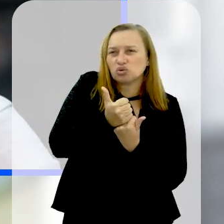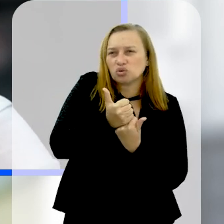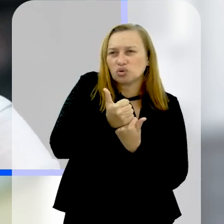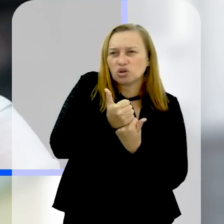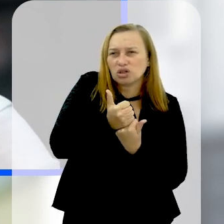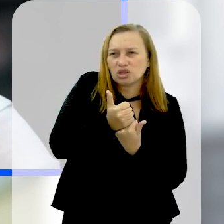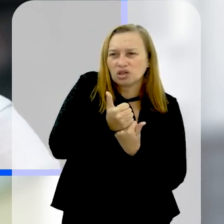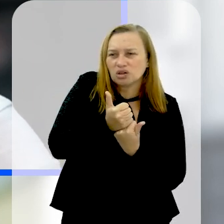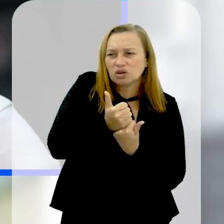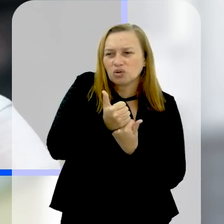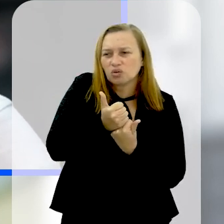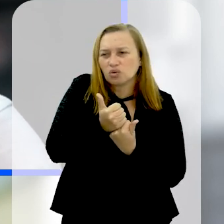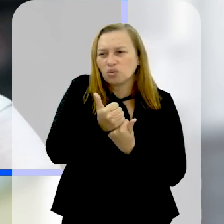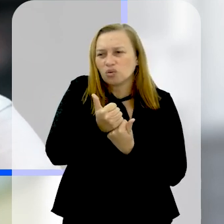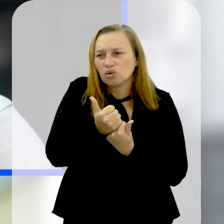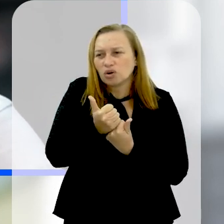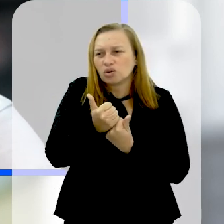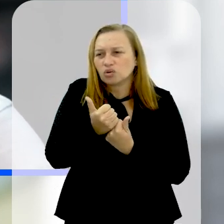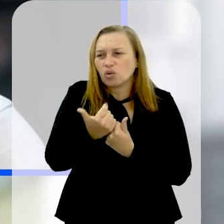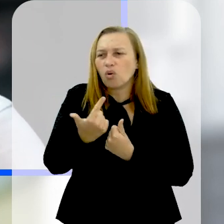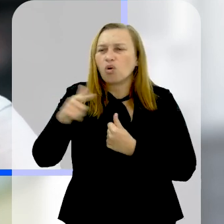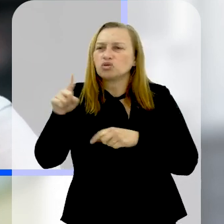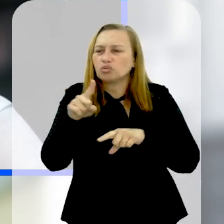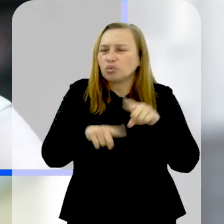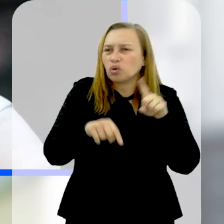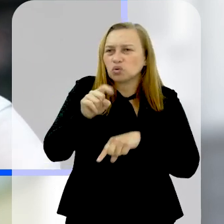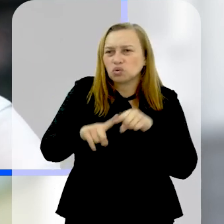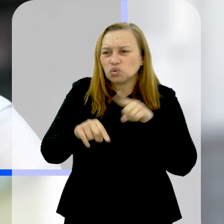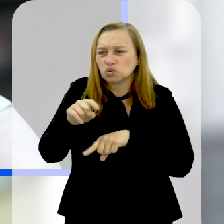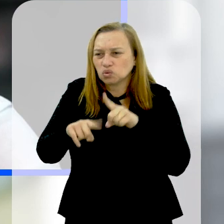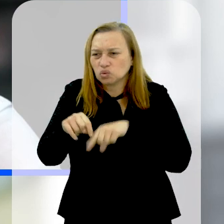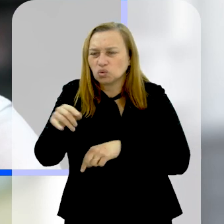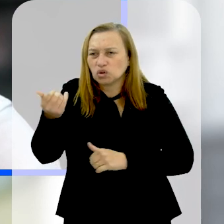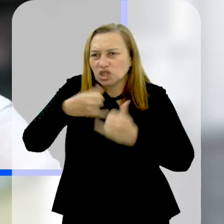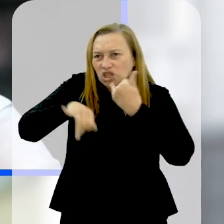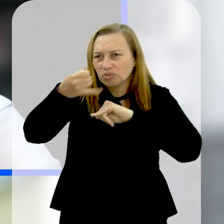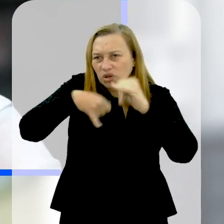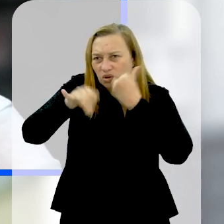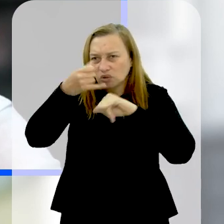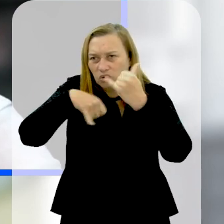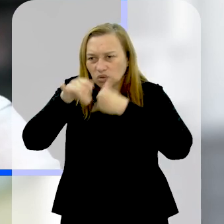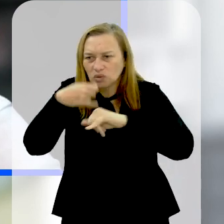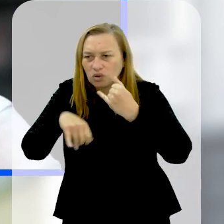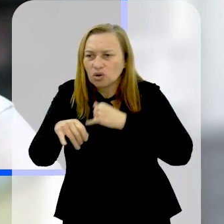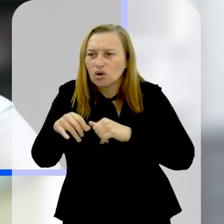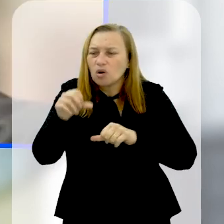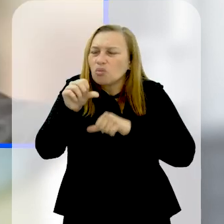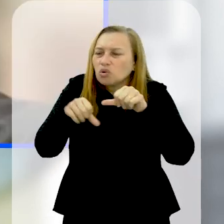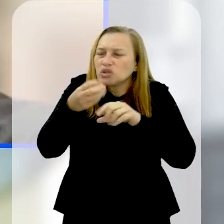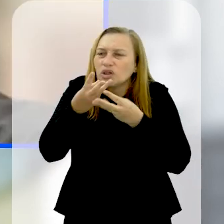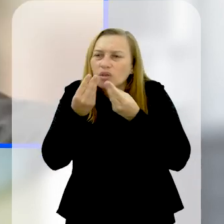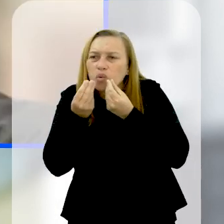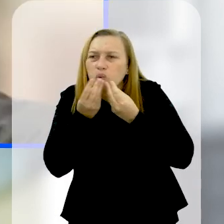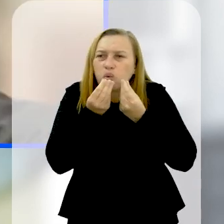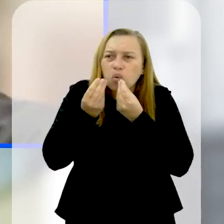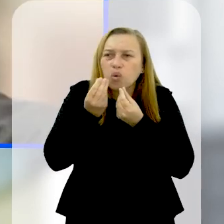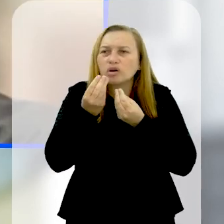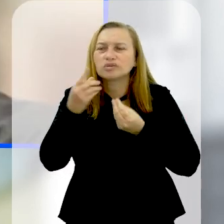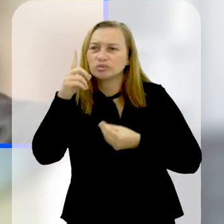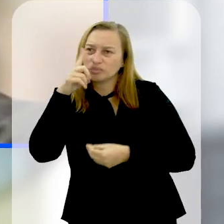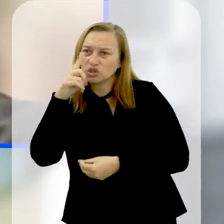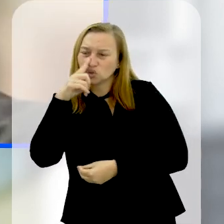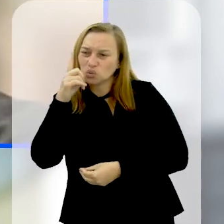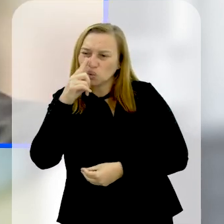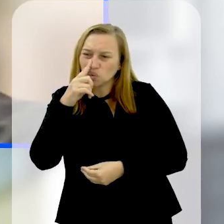com maltodextrina e aí modificam o paladar desse biscoito, colocam sal no biscoito